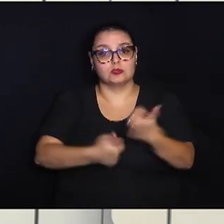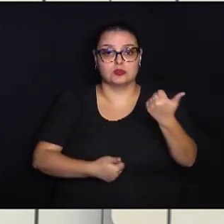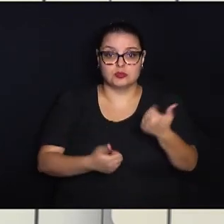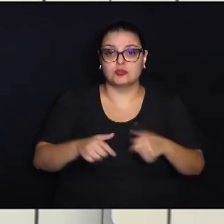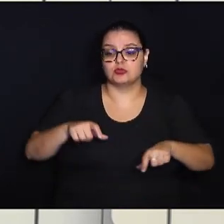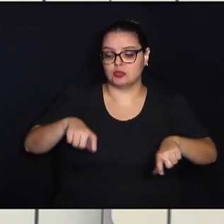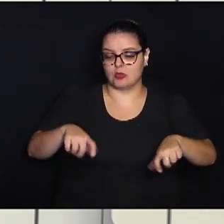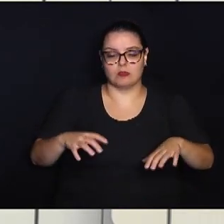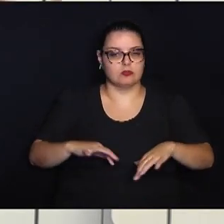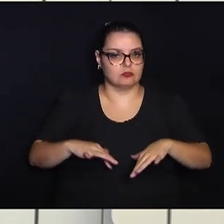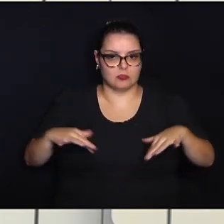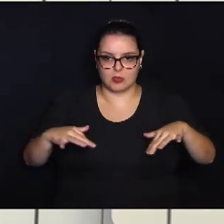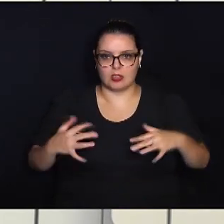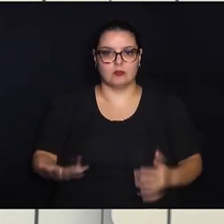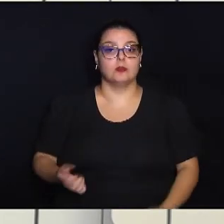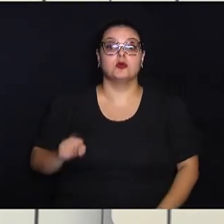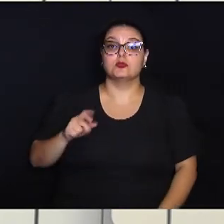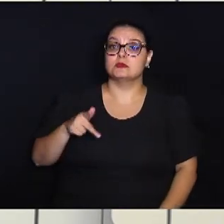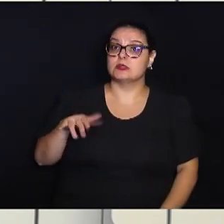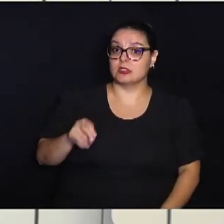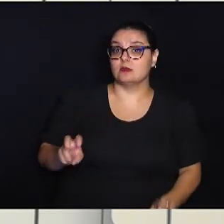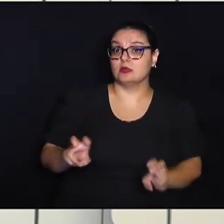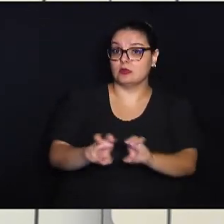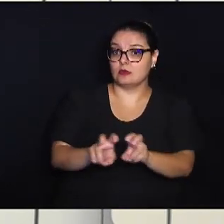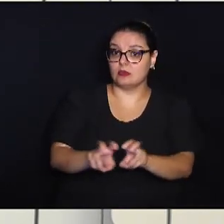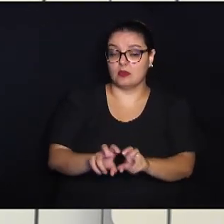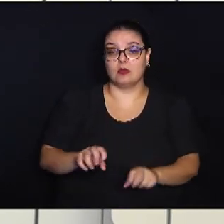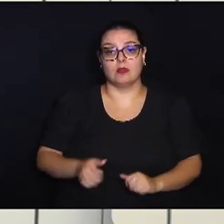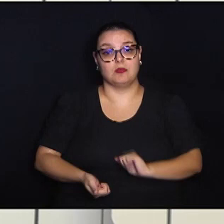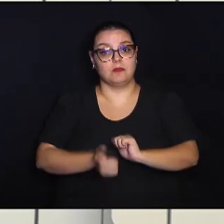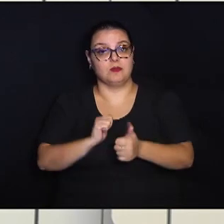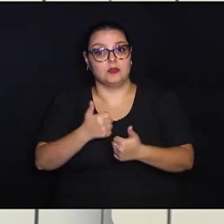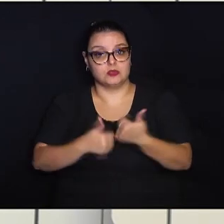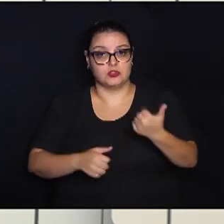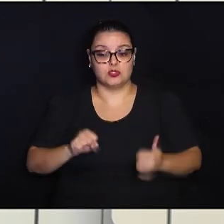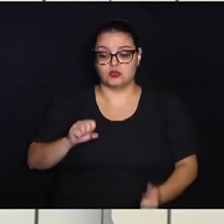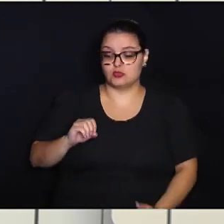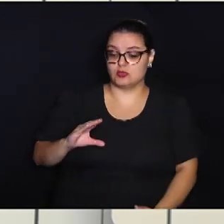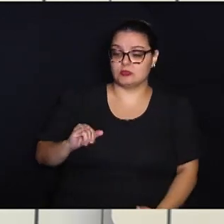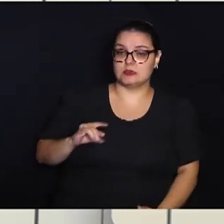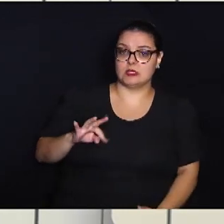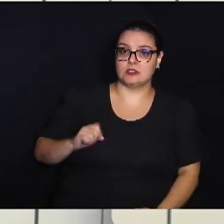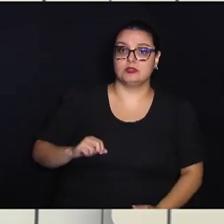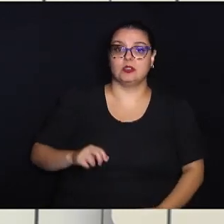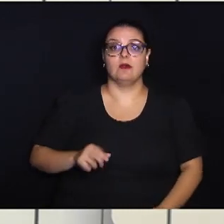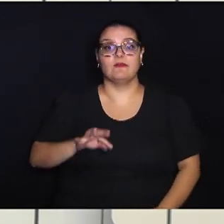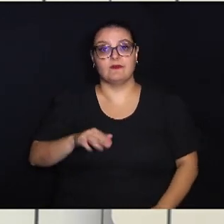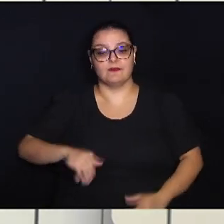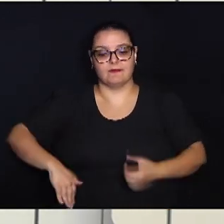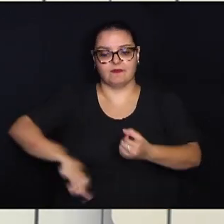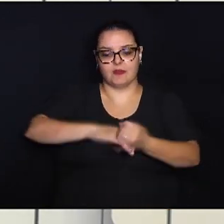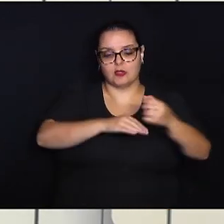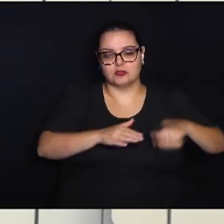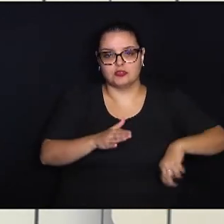de futebol de salão, que é o futsal, futebol society, futevôlei e futebol de areia.